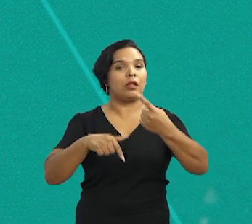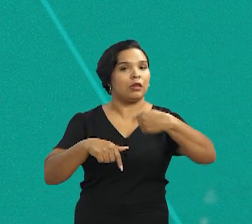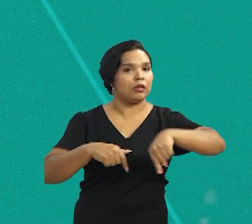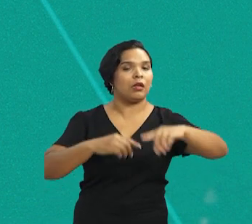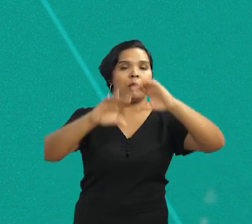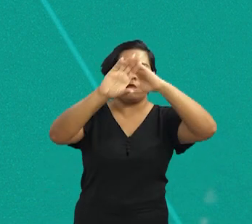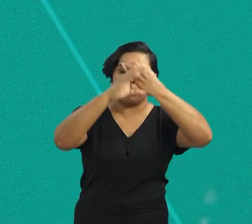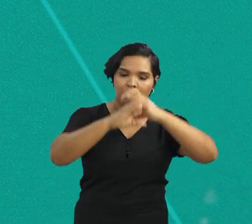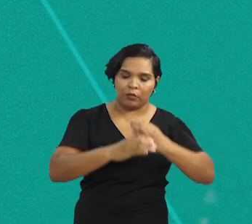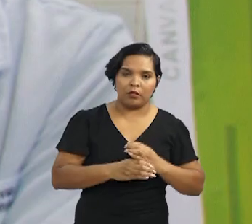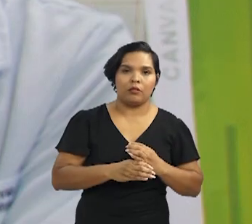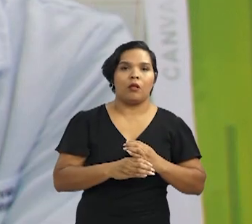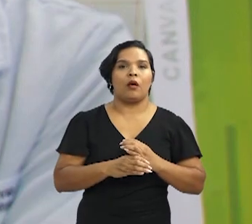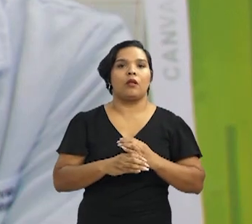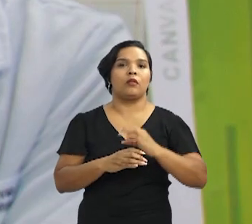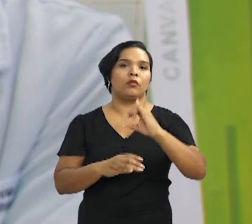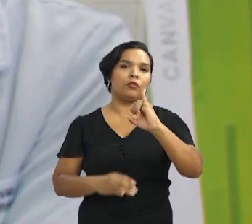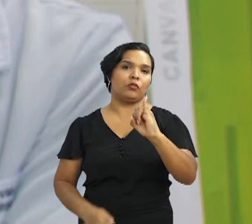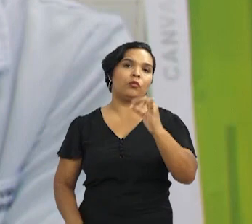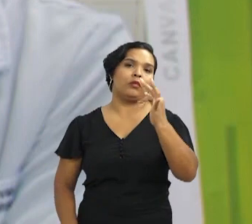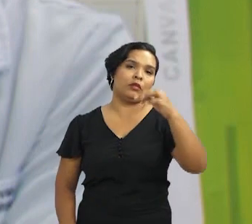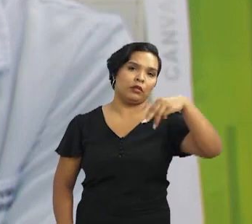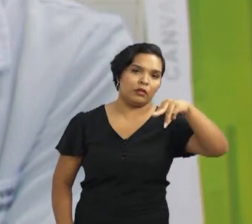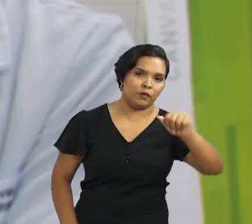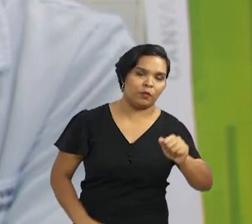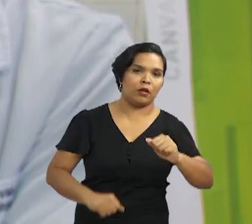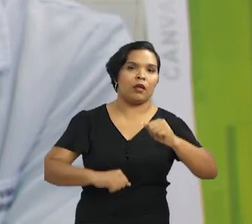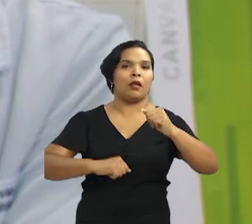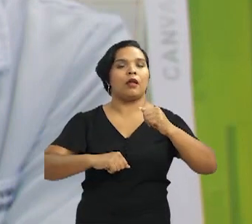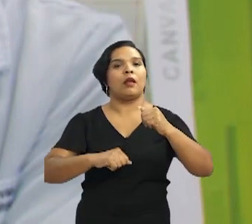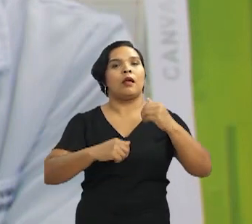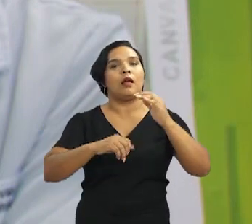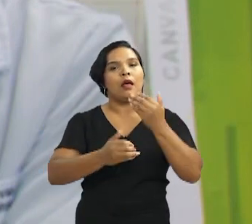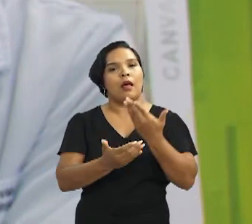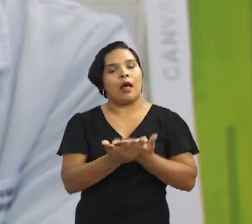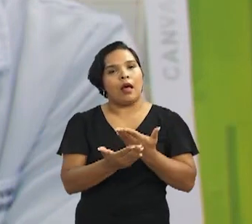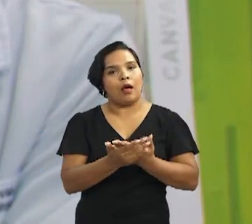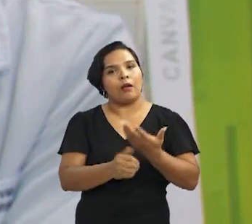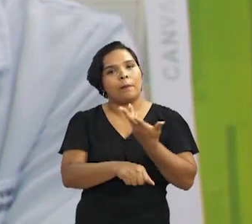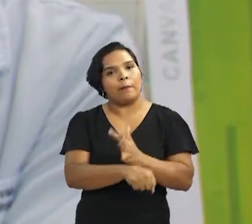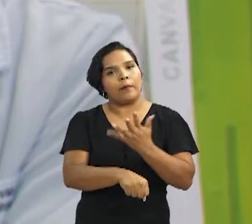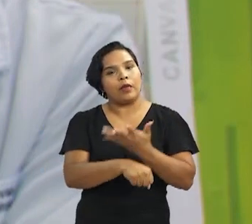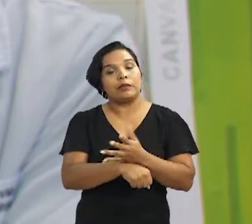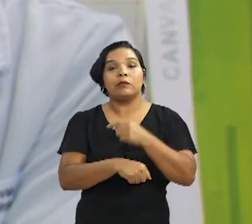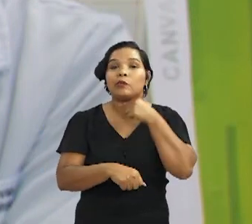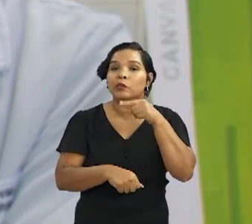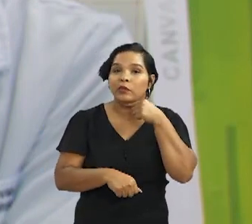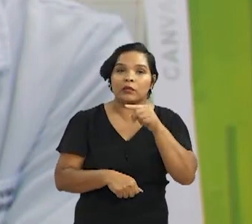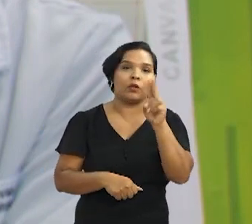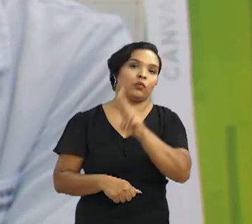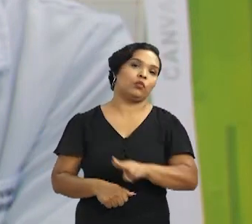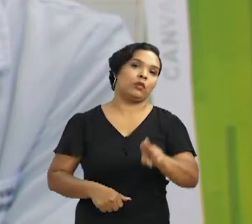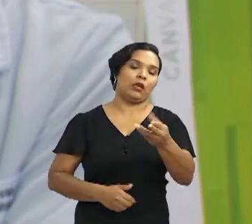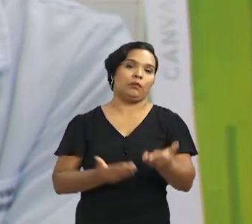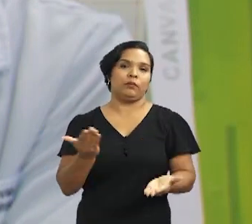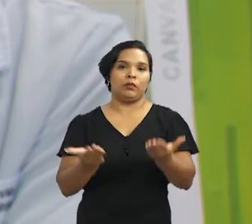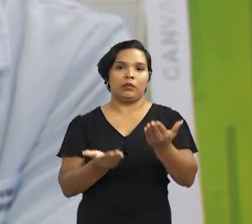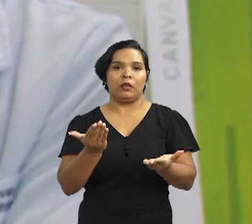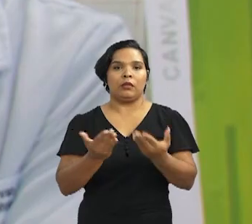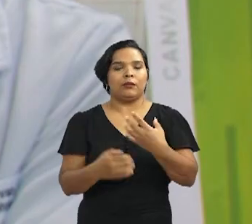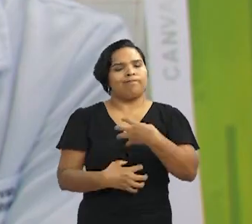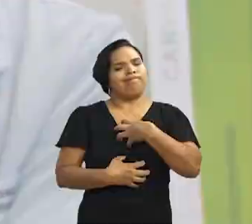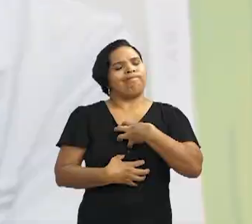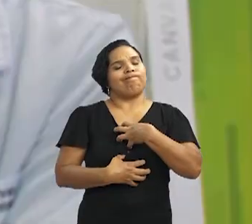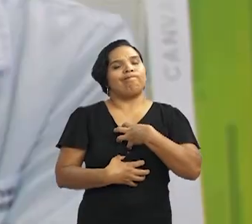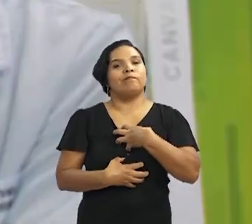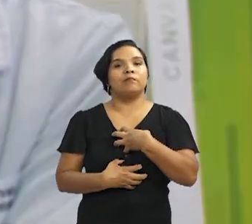relatou que ele ia para os laboratórios aqui do IFMA para aula prática, que utilizava a balança e ele não